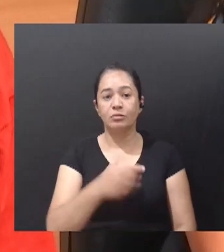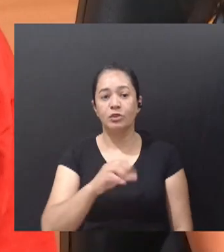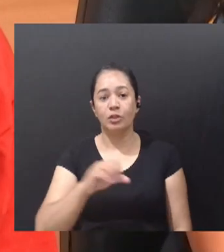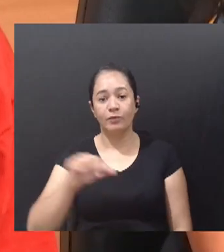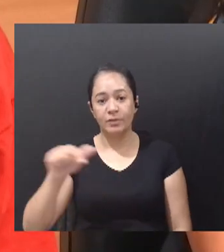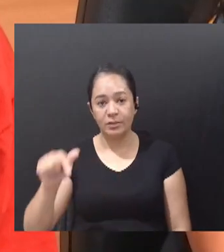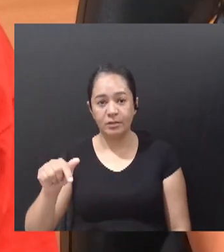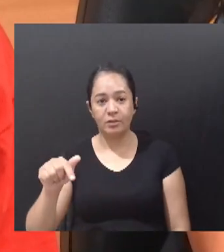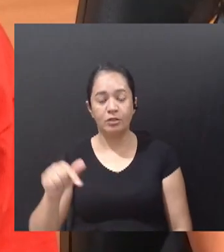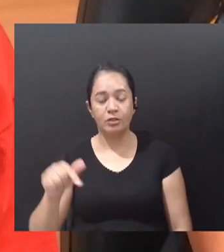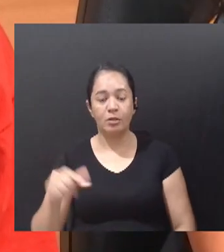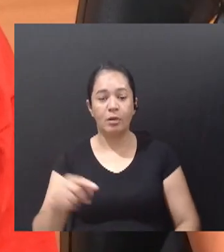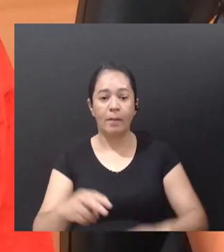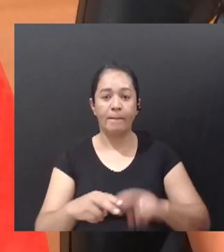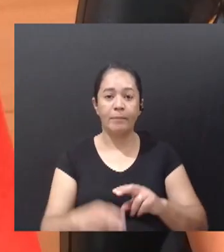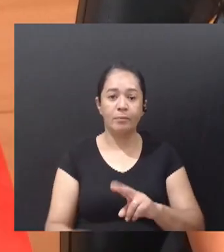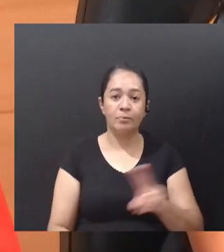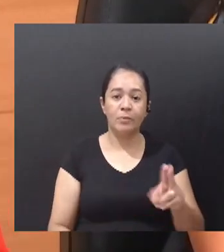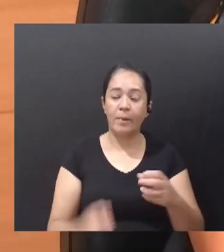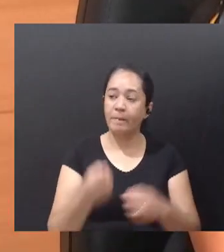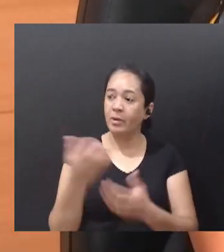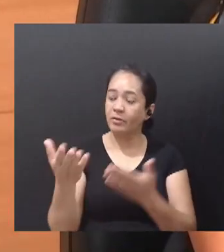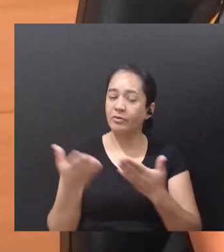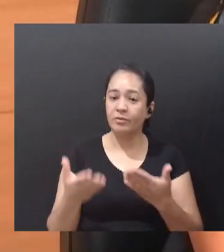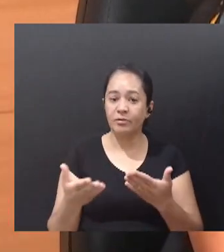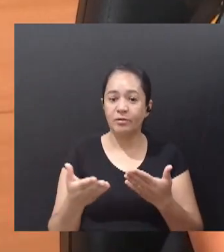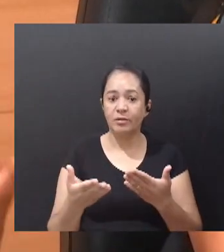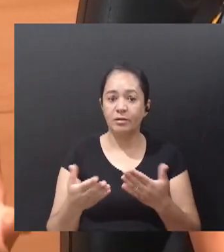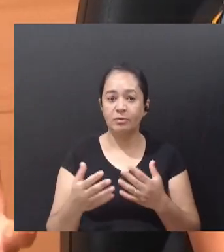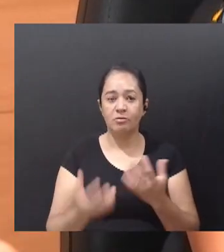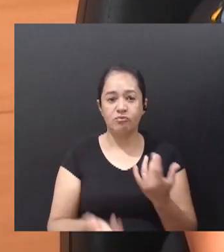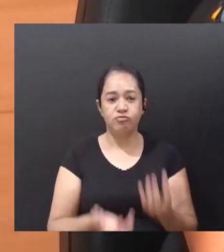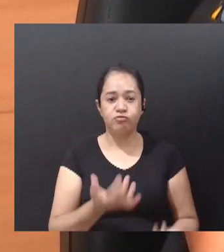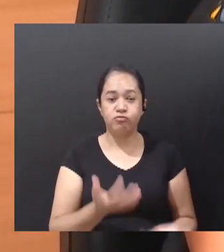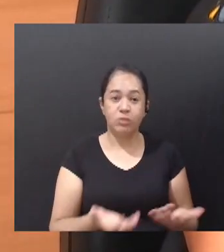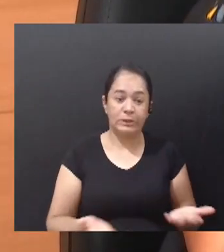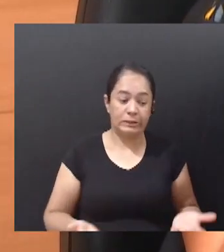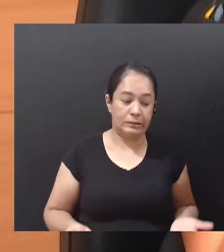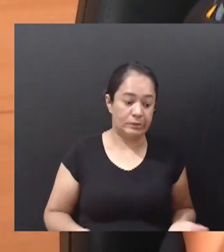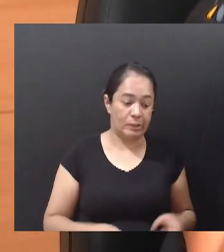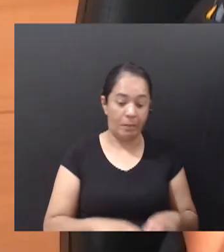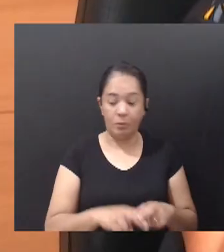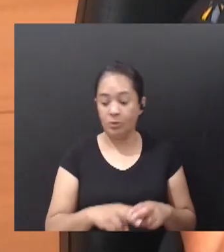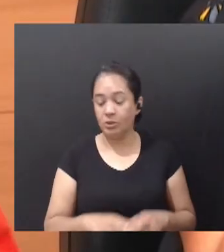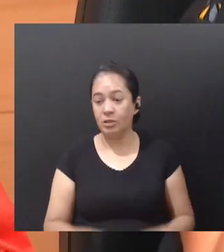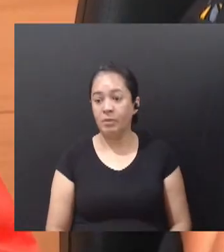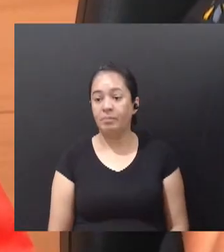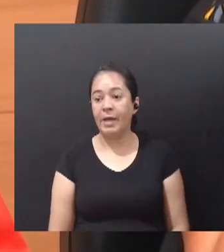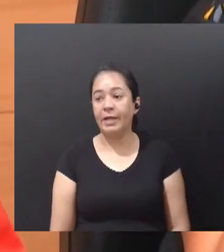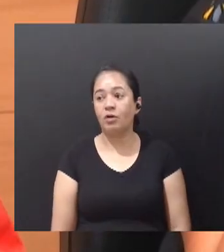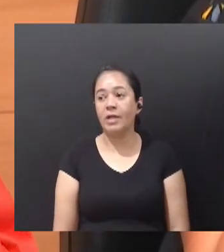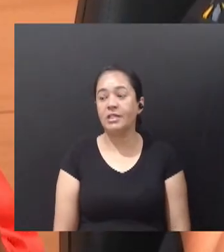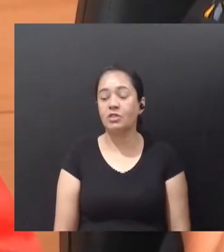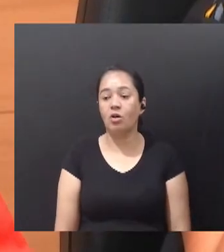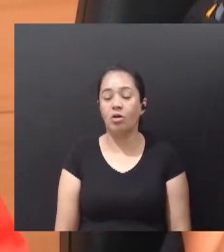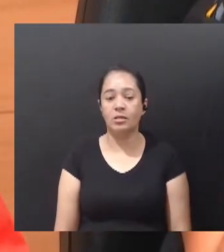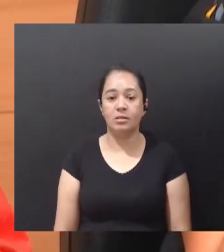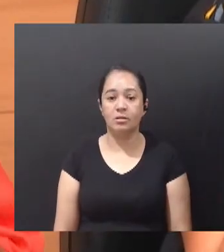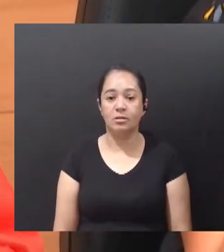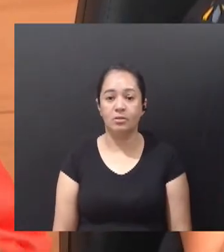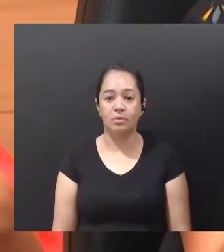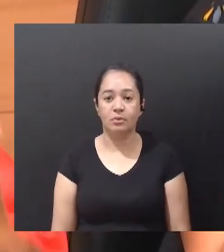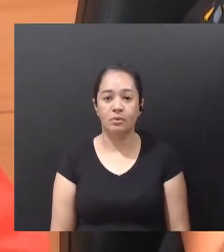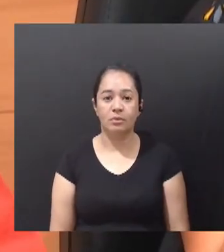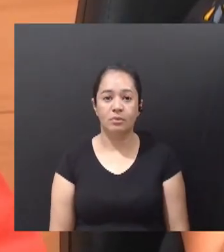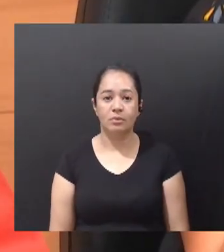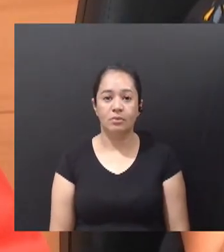se chama Bem-vindo ao Inferno. Por isso os discos de rap,